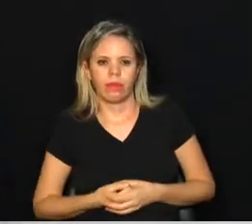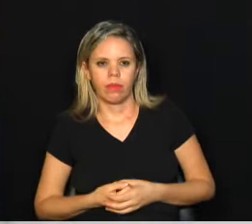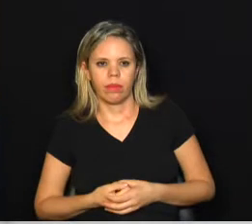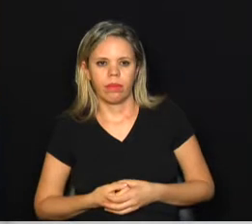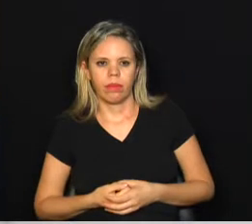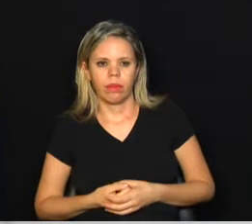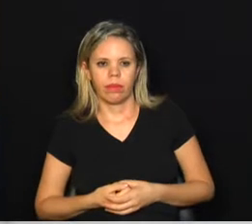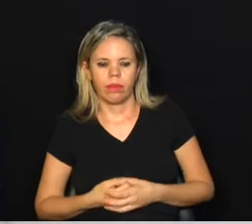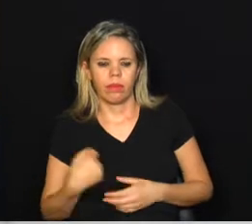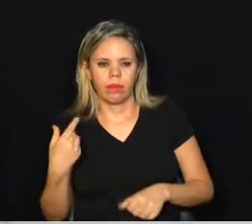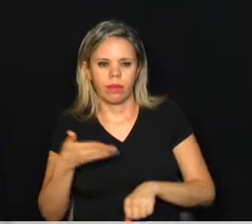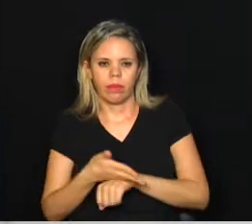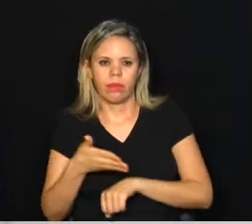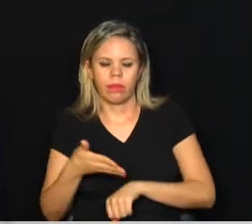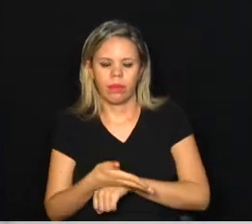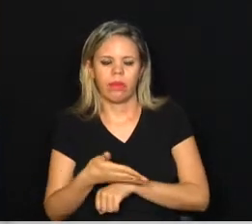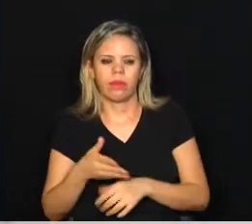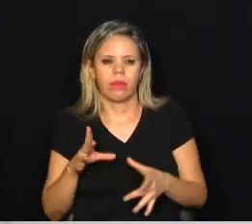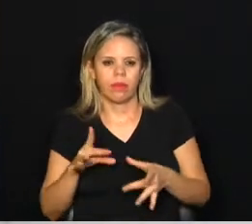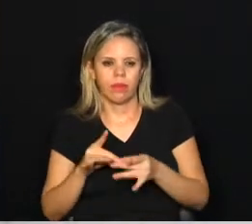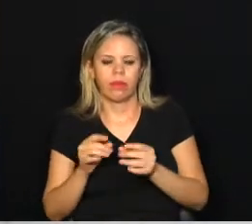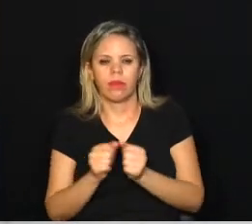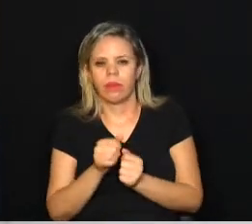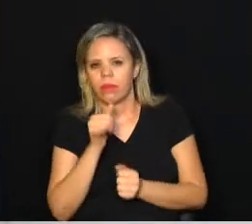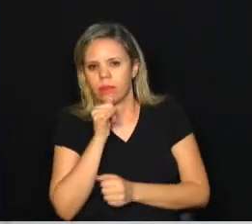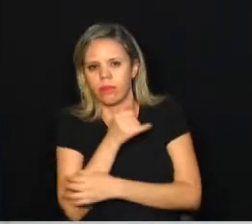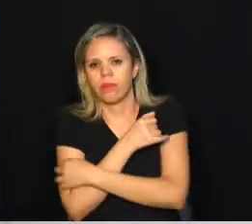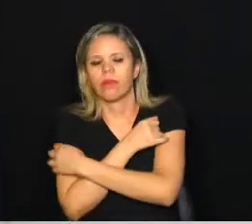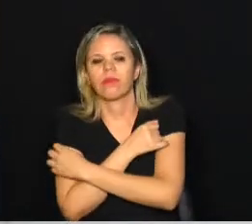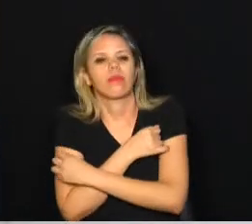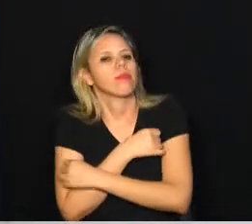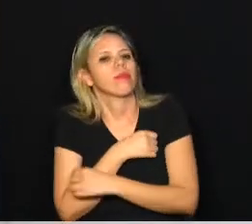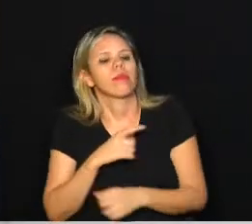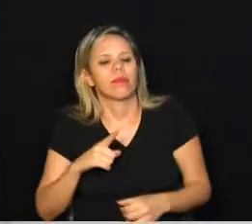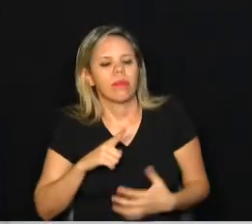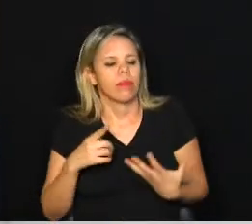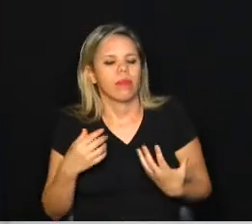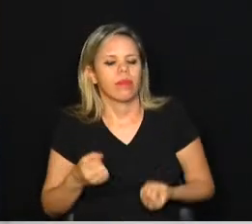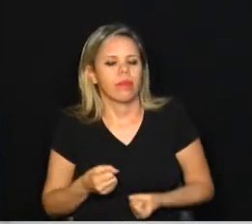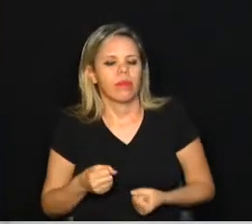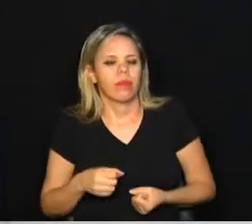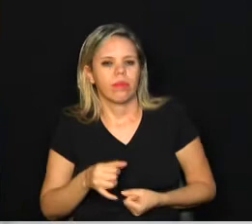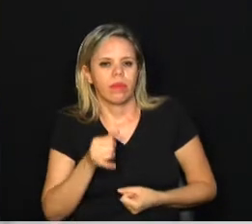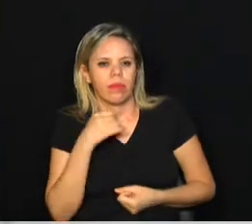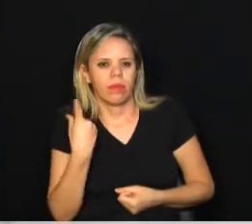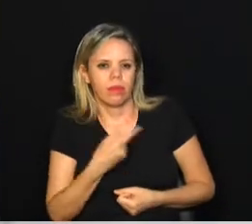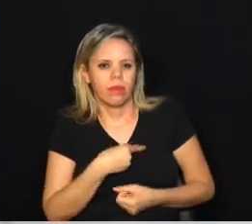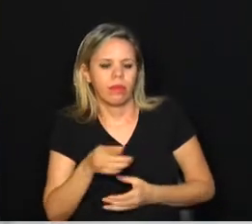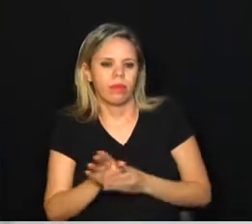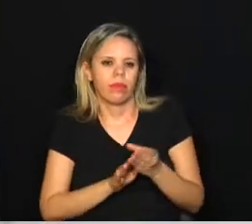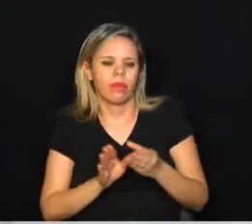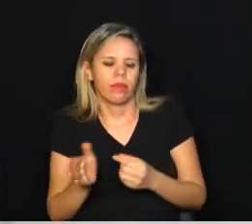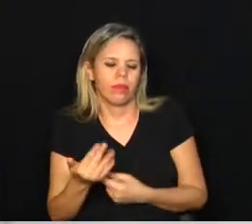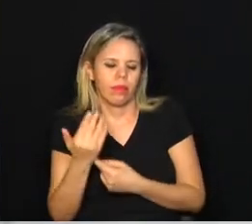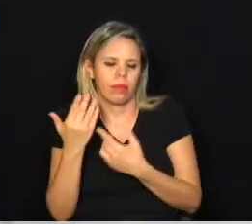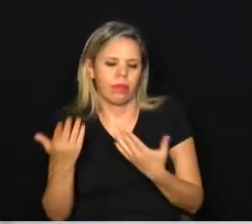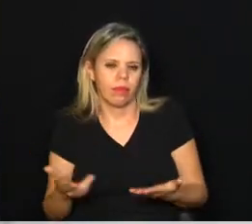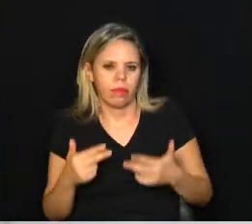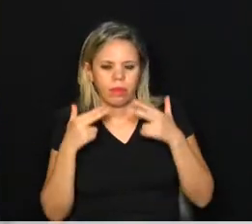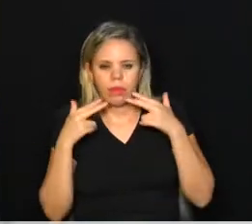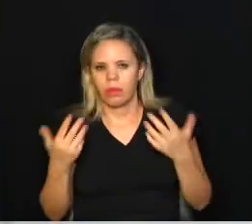nós participamos de forma conjunta. Por exemplo, eles têm assento no nosso Conselho de Ciência, Tecnologia e